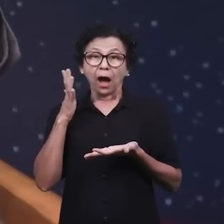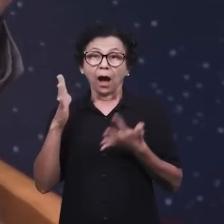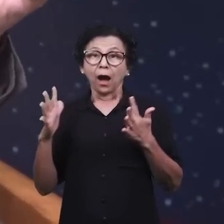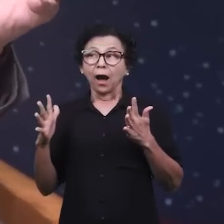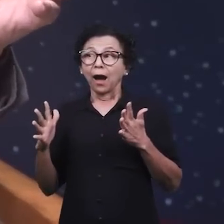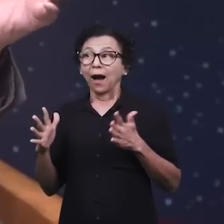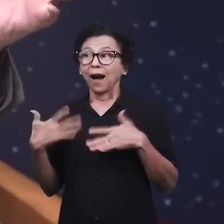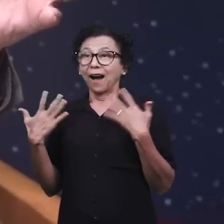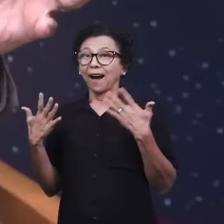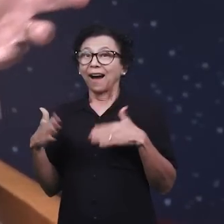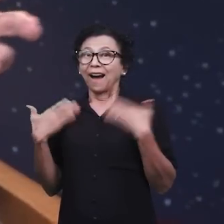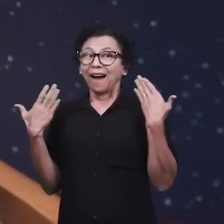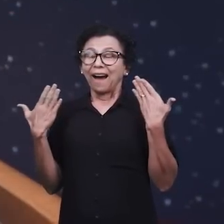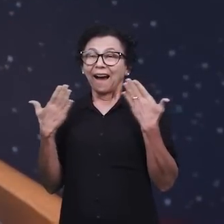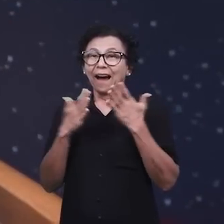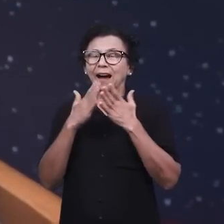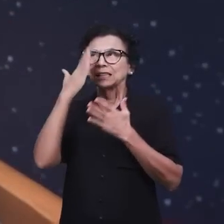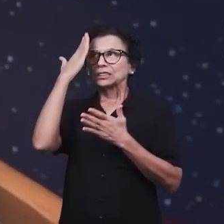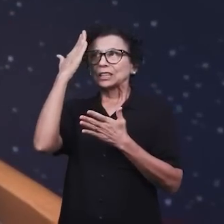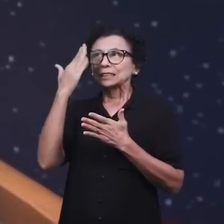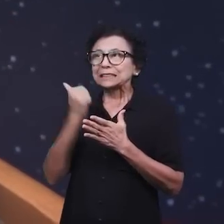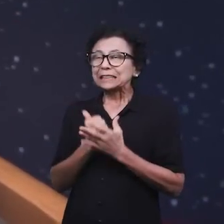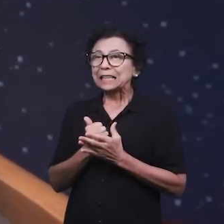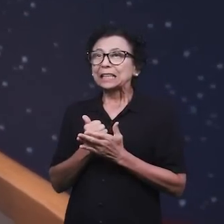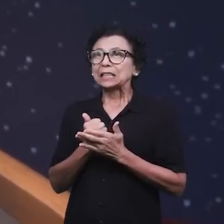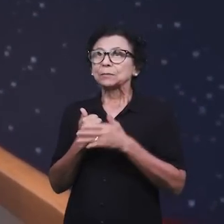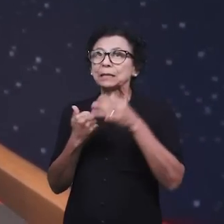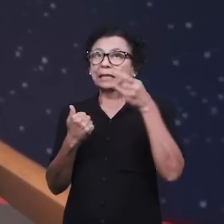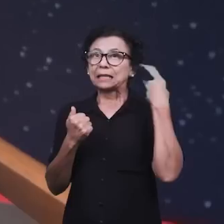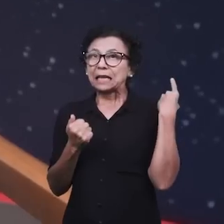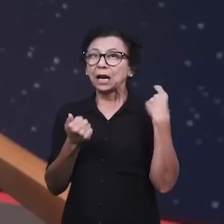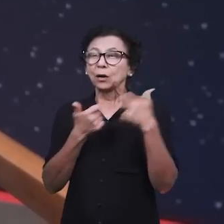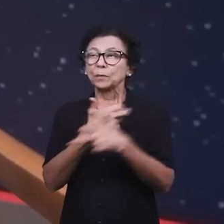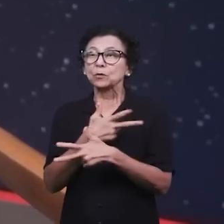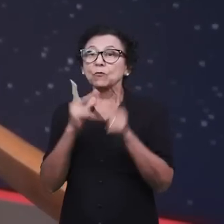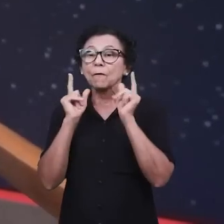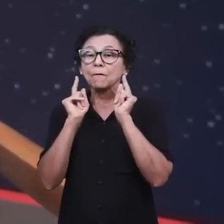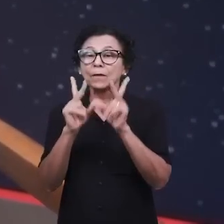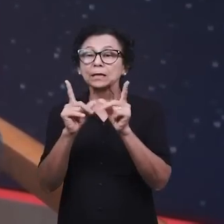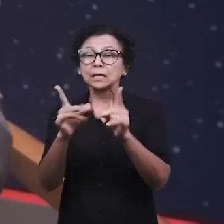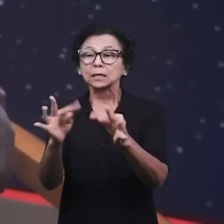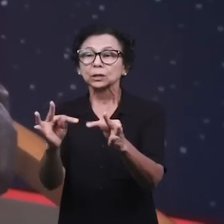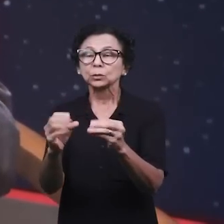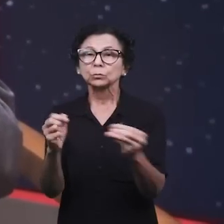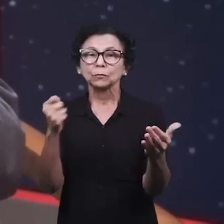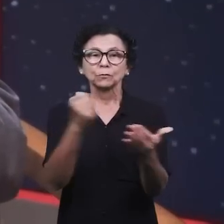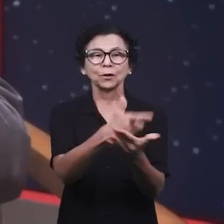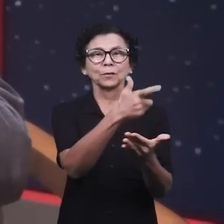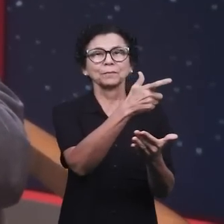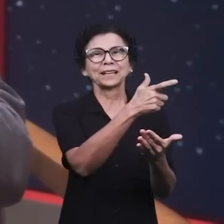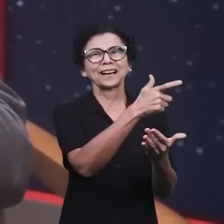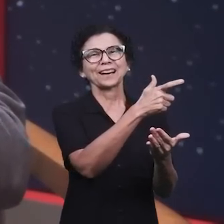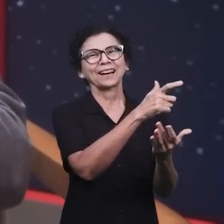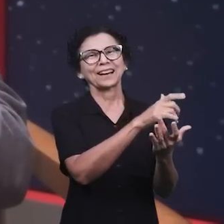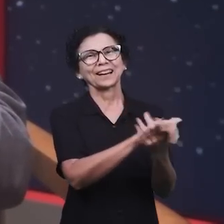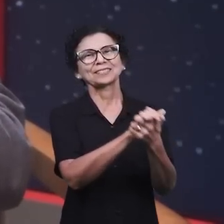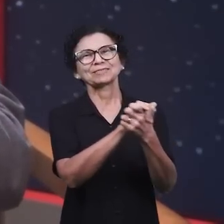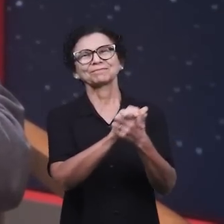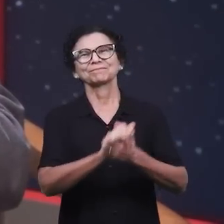que um homem, ele achou esse tesouro e ele ficou, Josias, tão